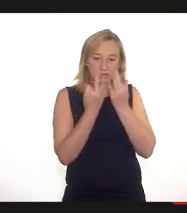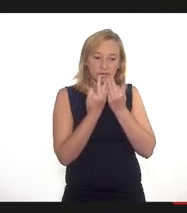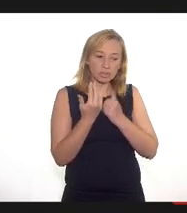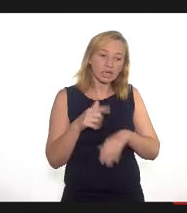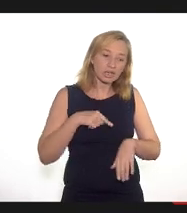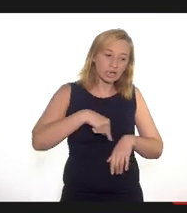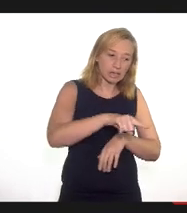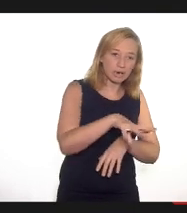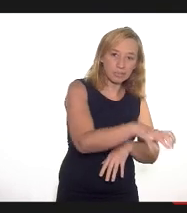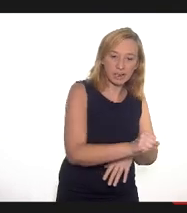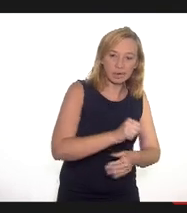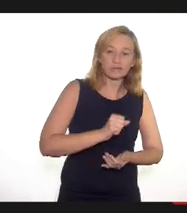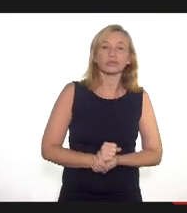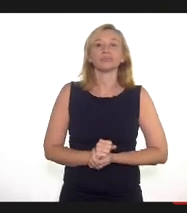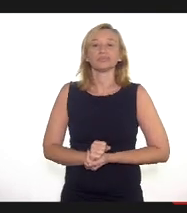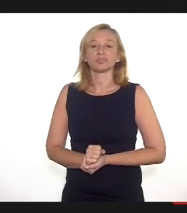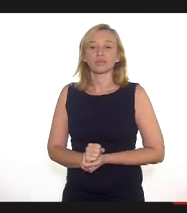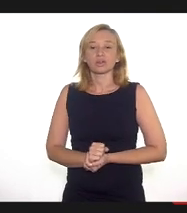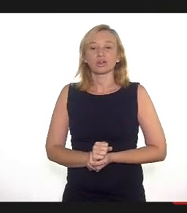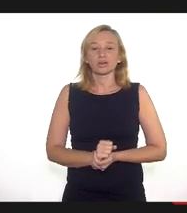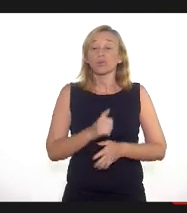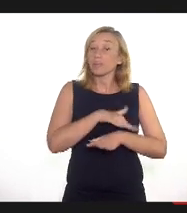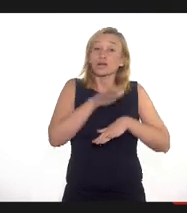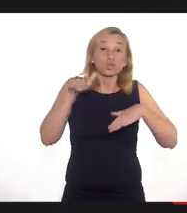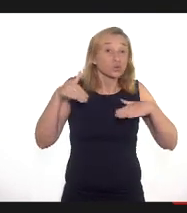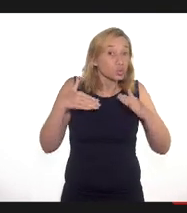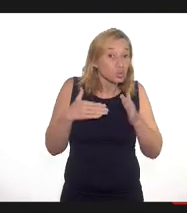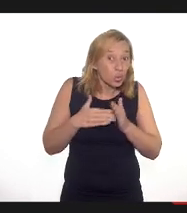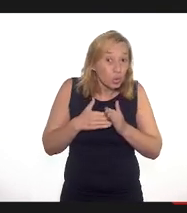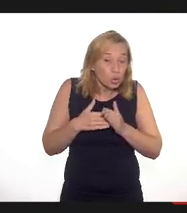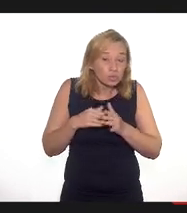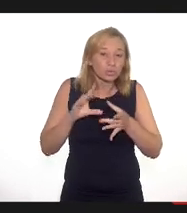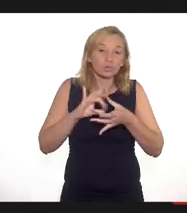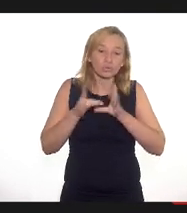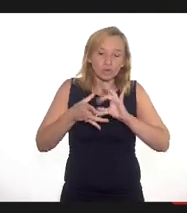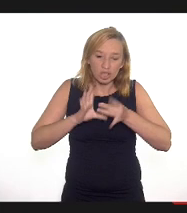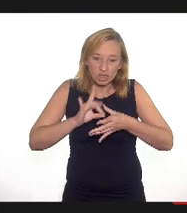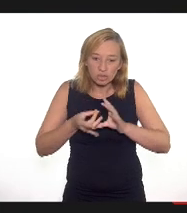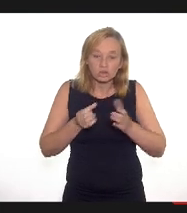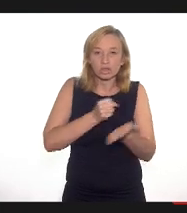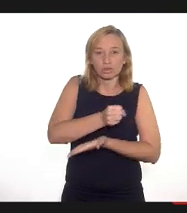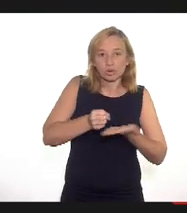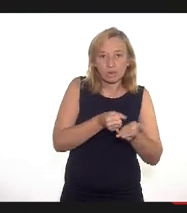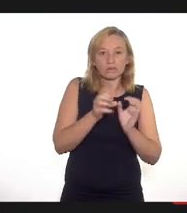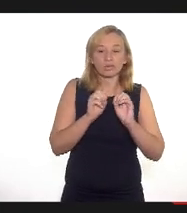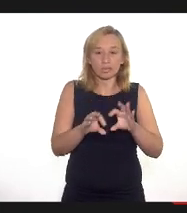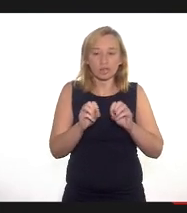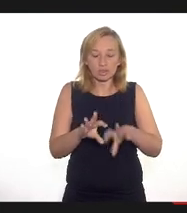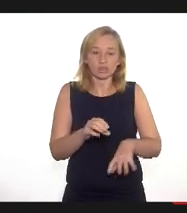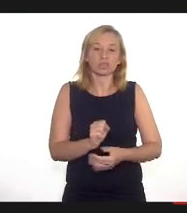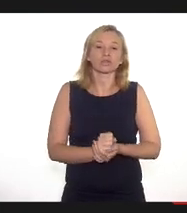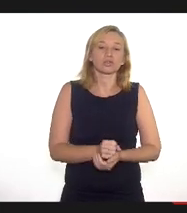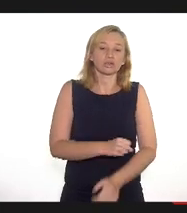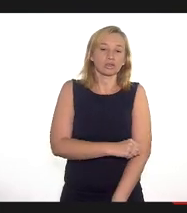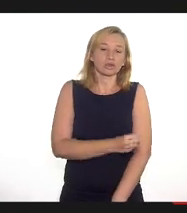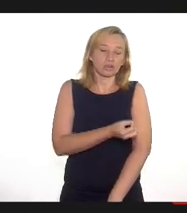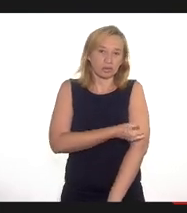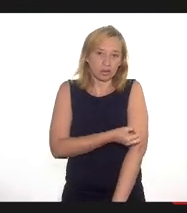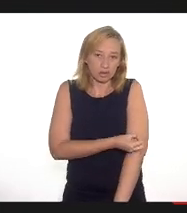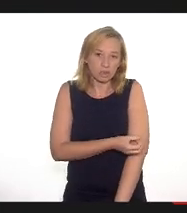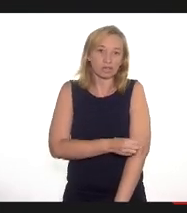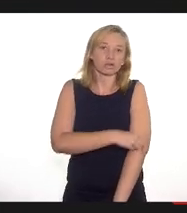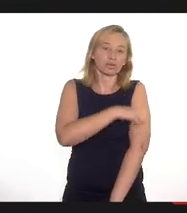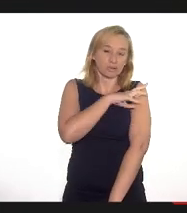faziam. Isso foi para todo o contexto da educação básica. Anos iniciais, anos finais do